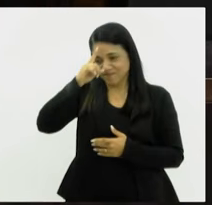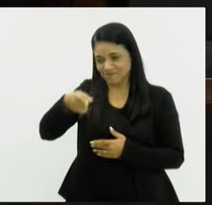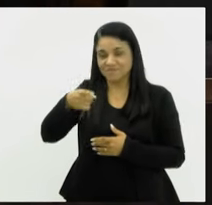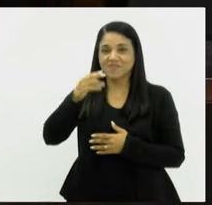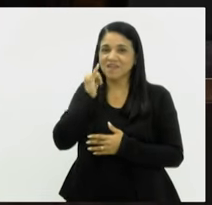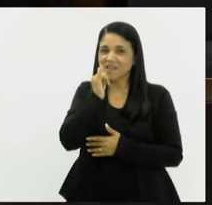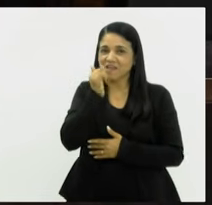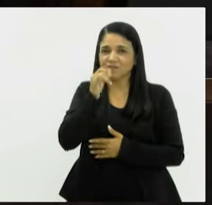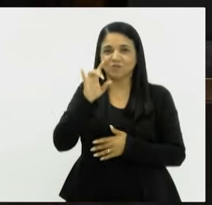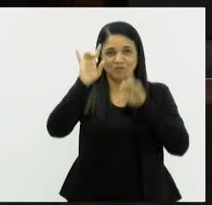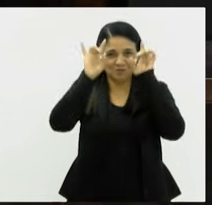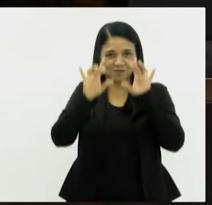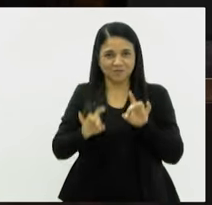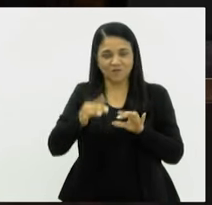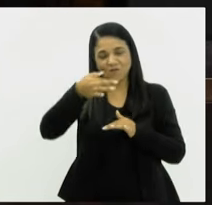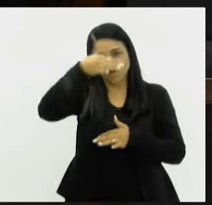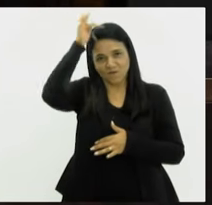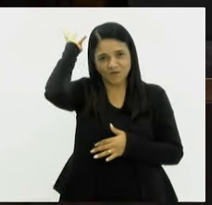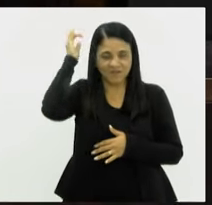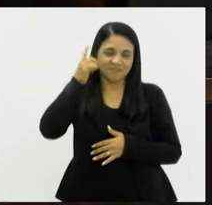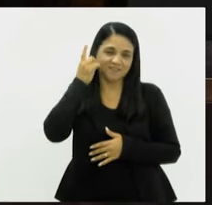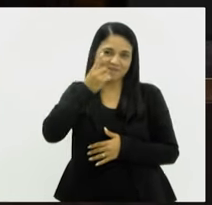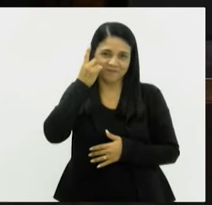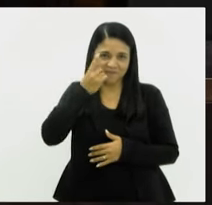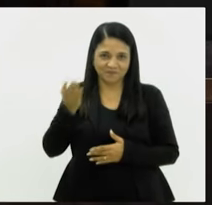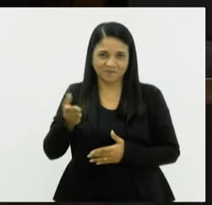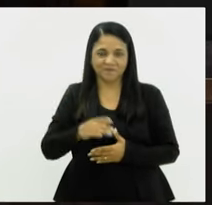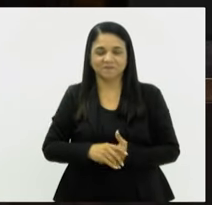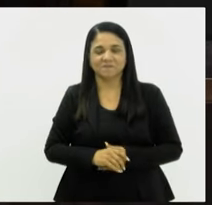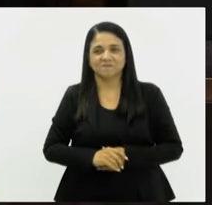especial deputado Fred Pacheco.